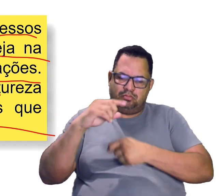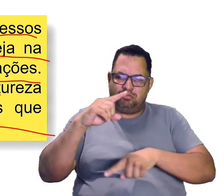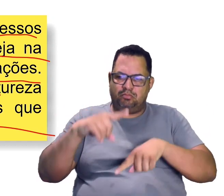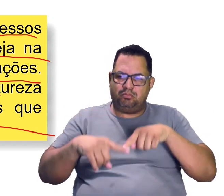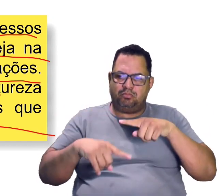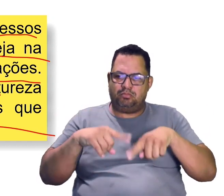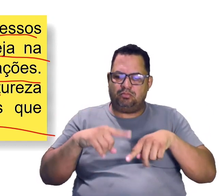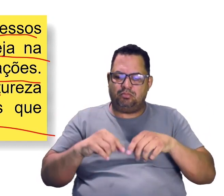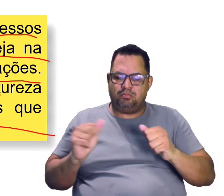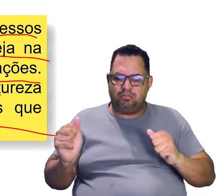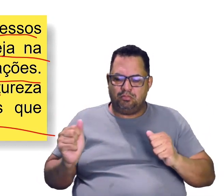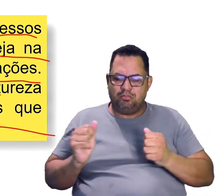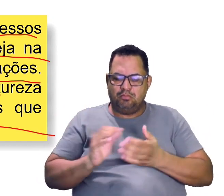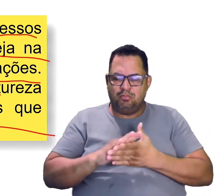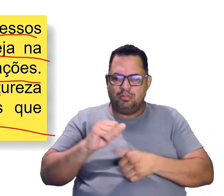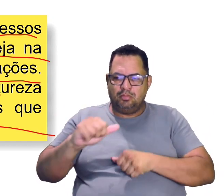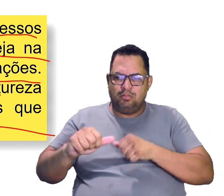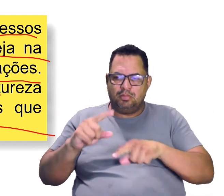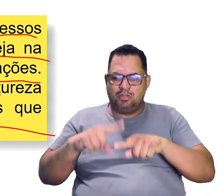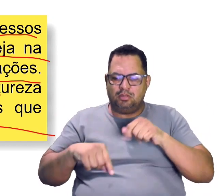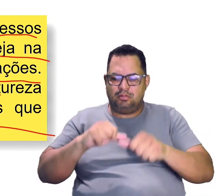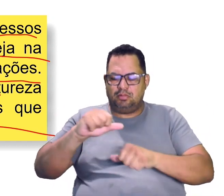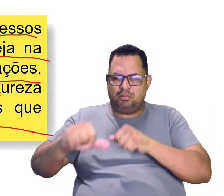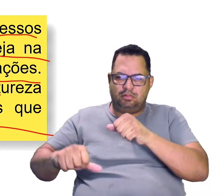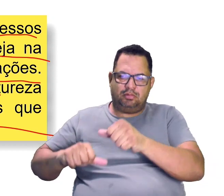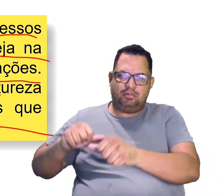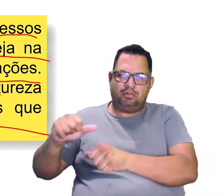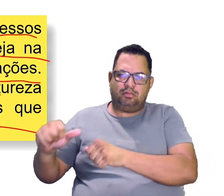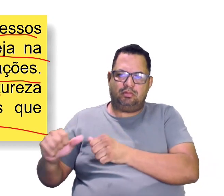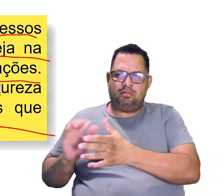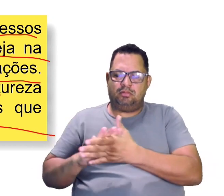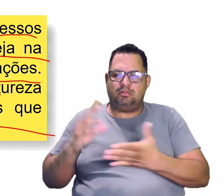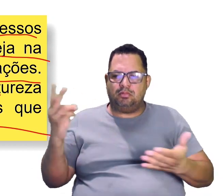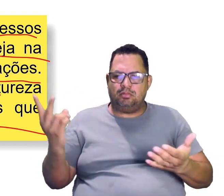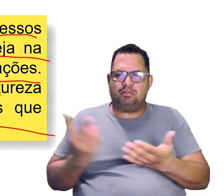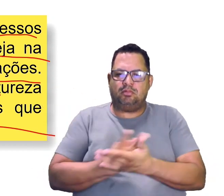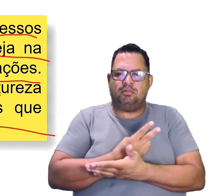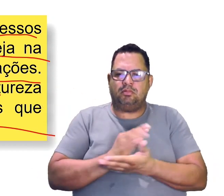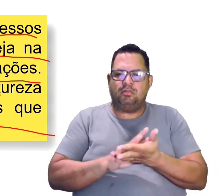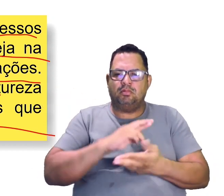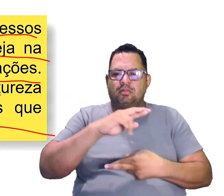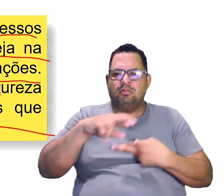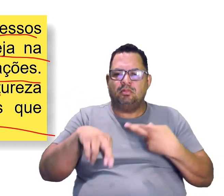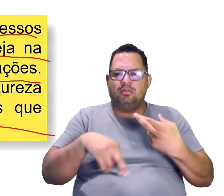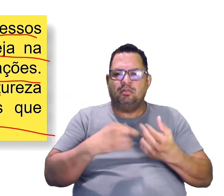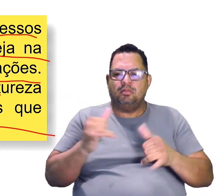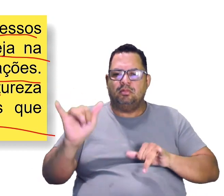que está perto de você vai se modificando. O que significa isso? É que reações vão acontecendo